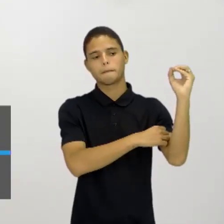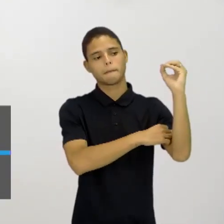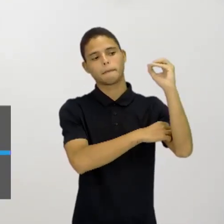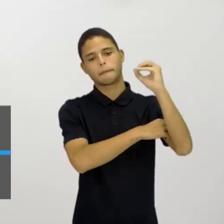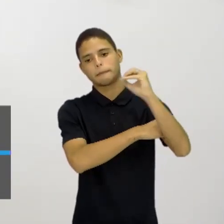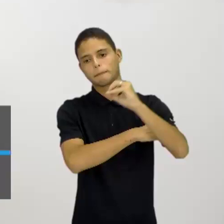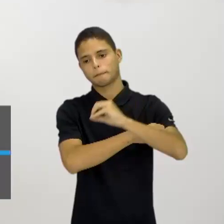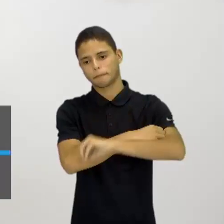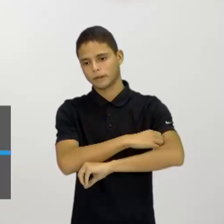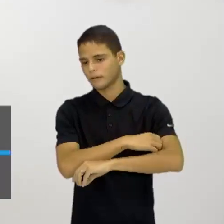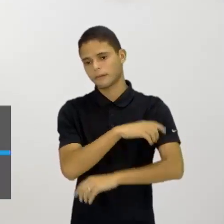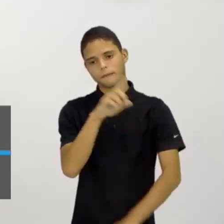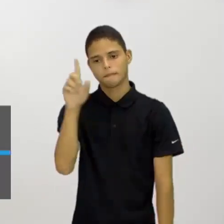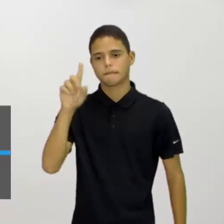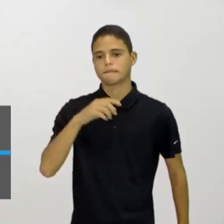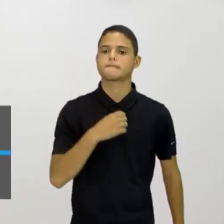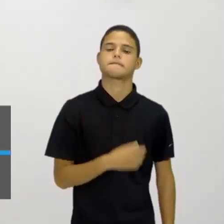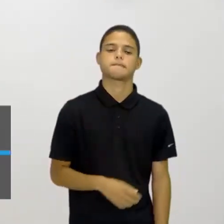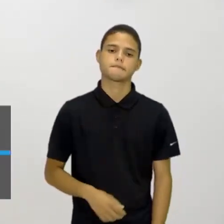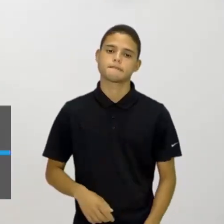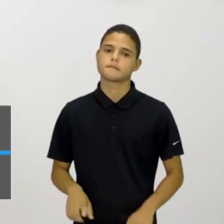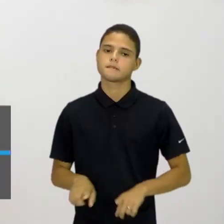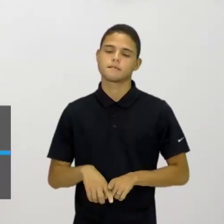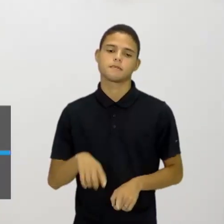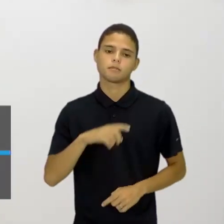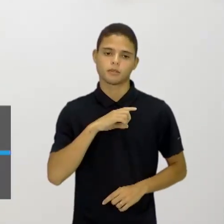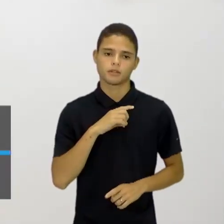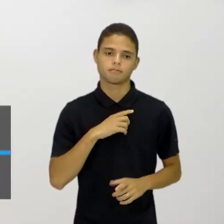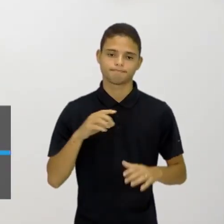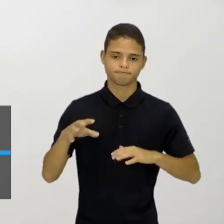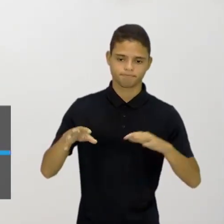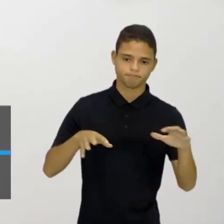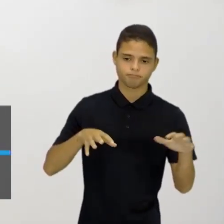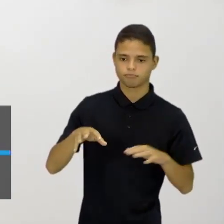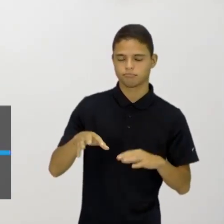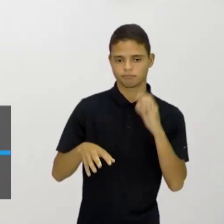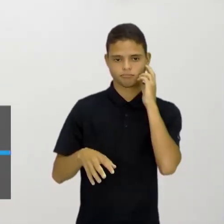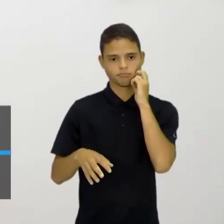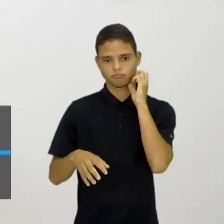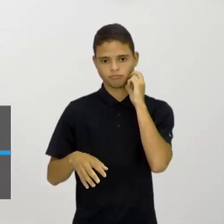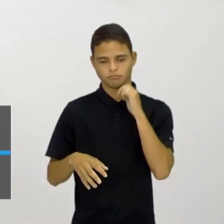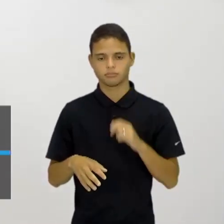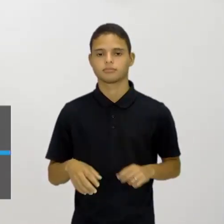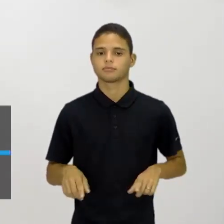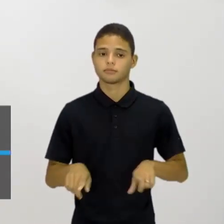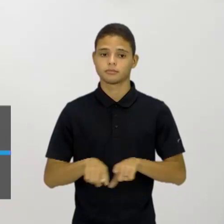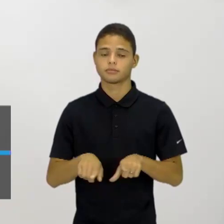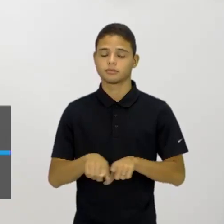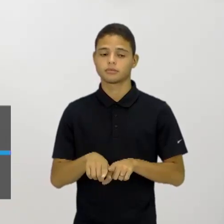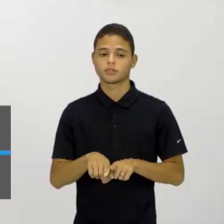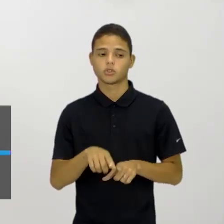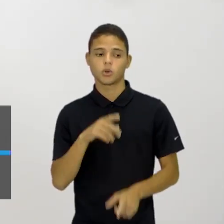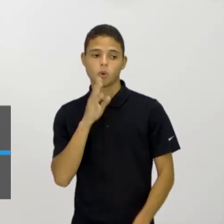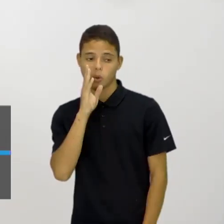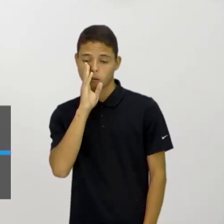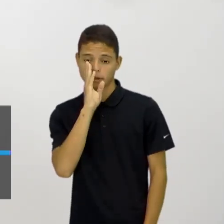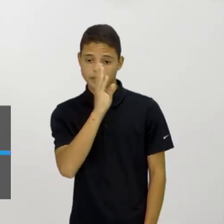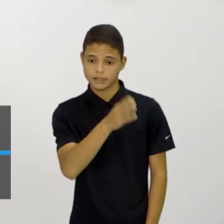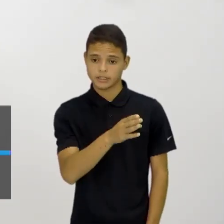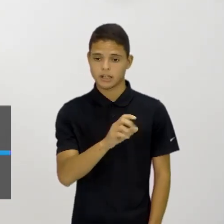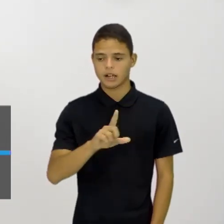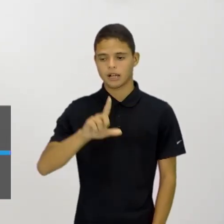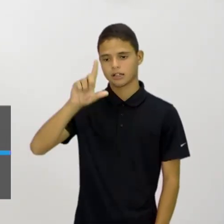específico Ela também tem aí um deslocamento né de na direção leste-oeste